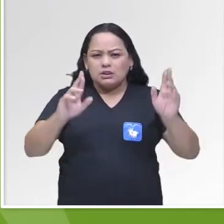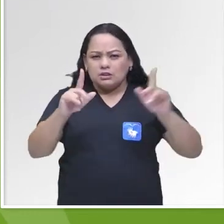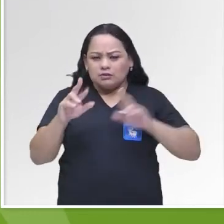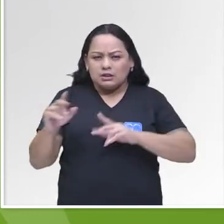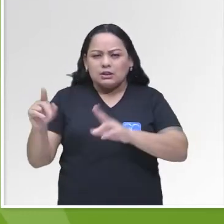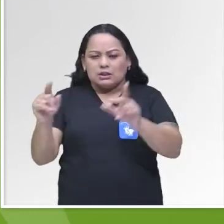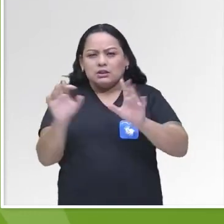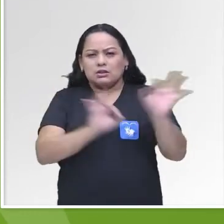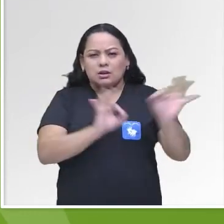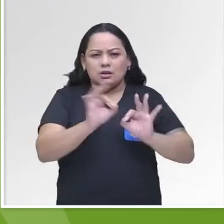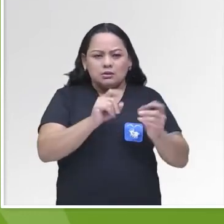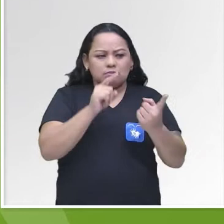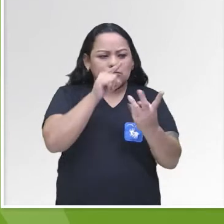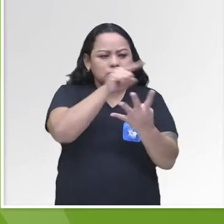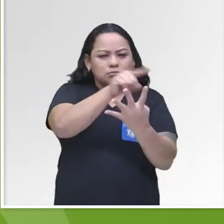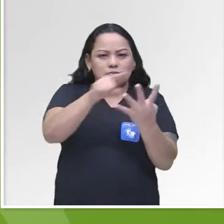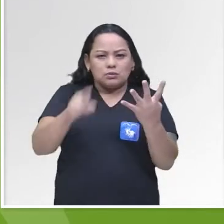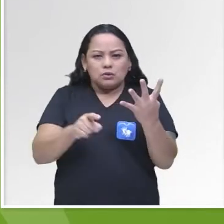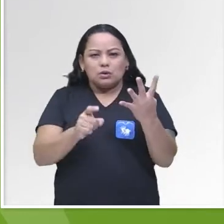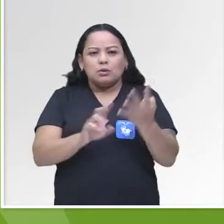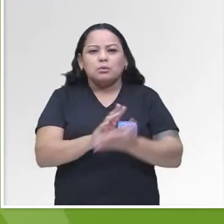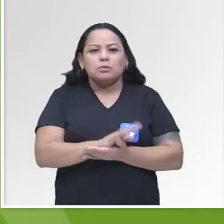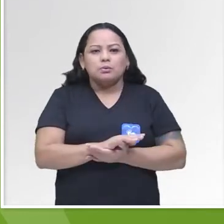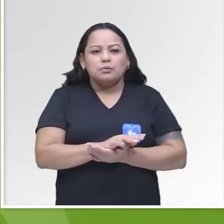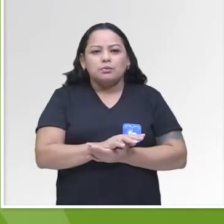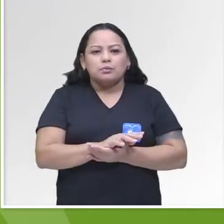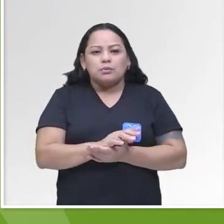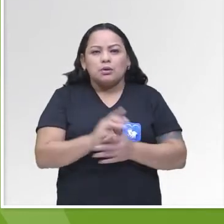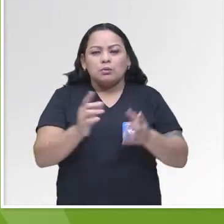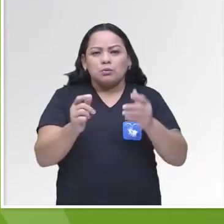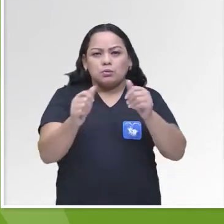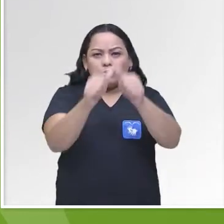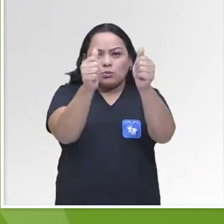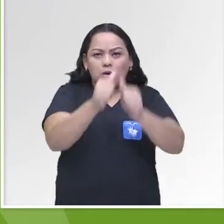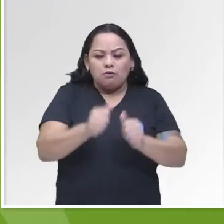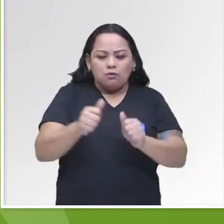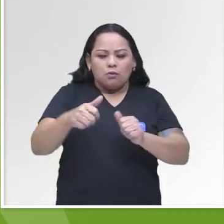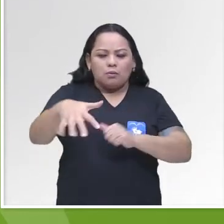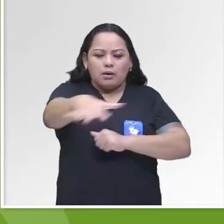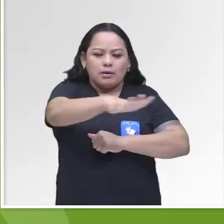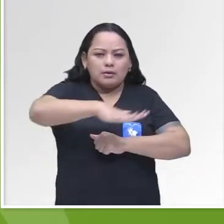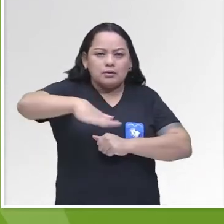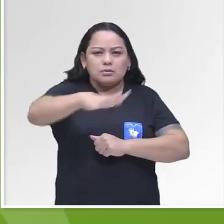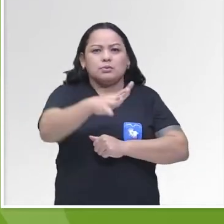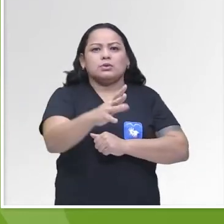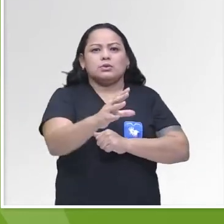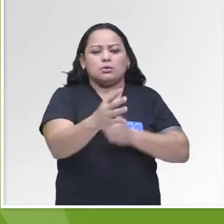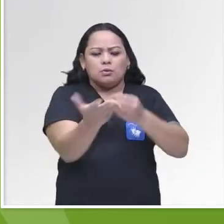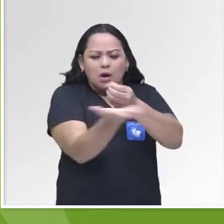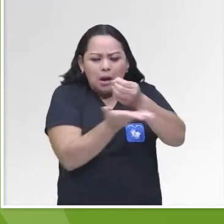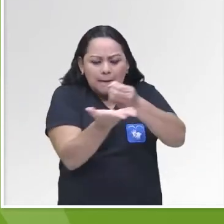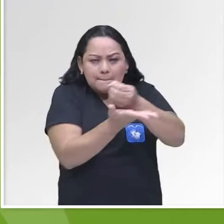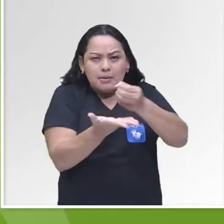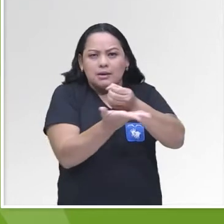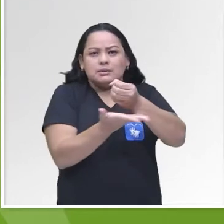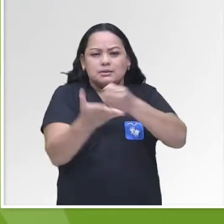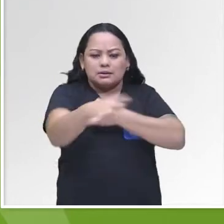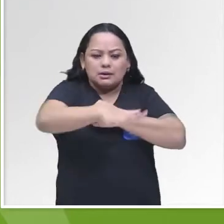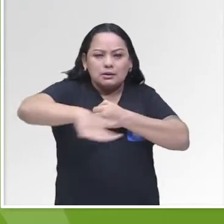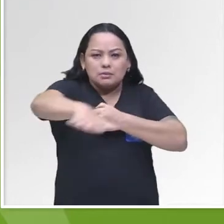diferenciados através da sua fórmula espacial. Então, nós temos aqui